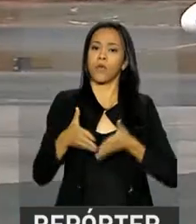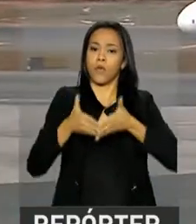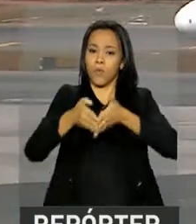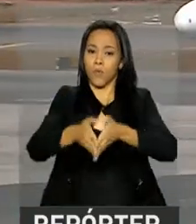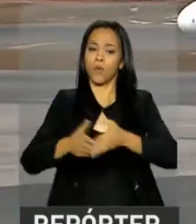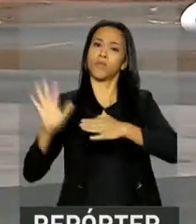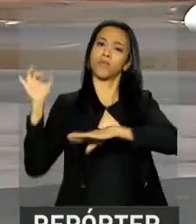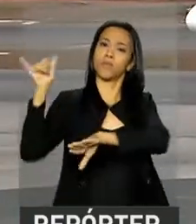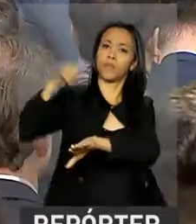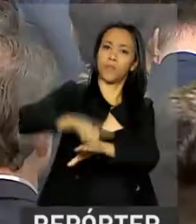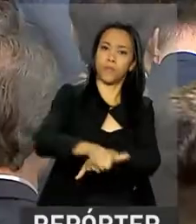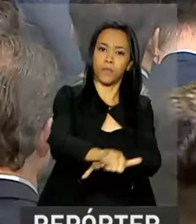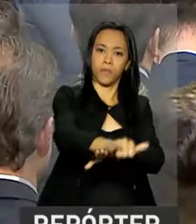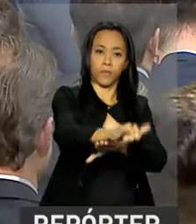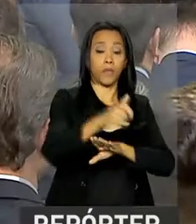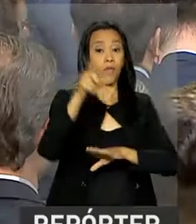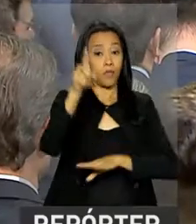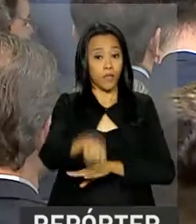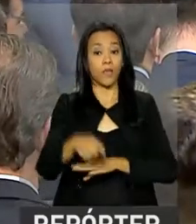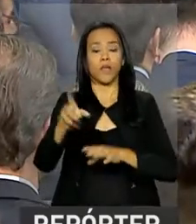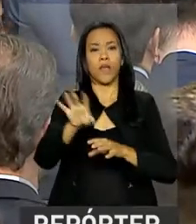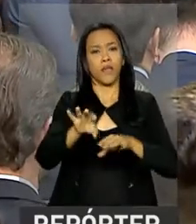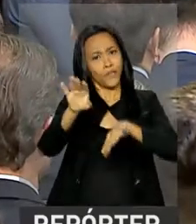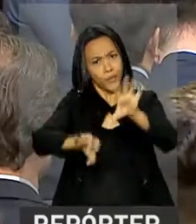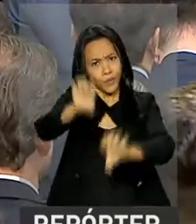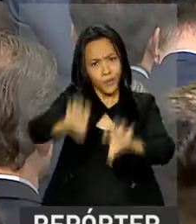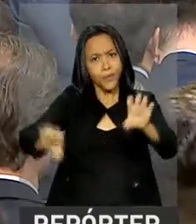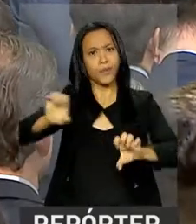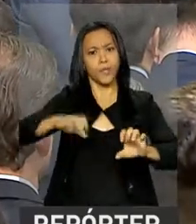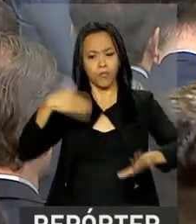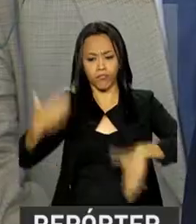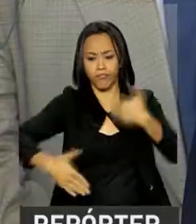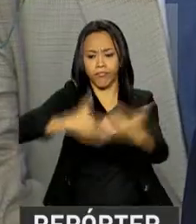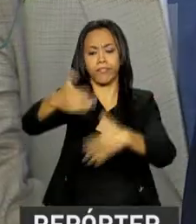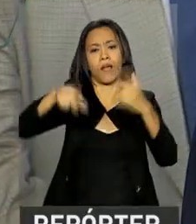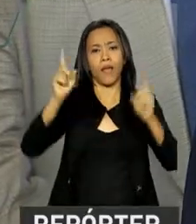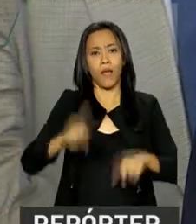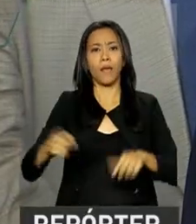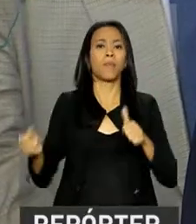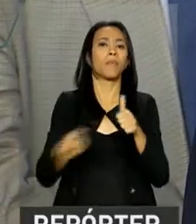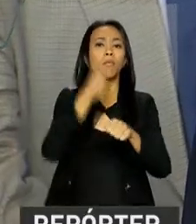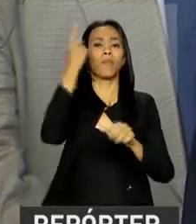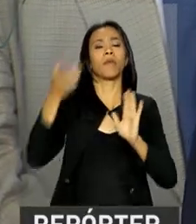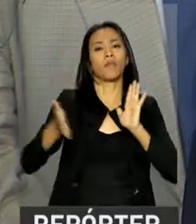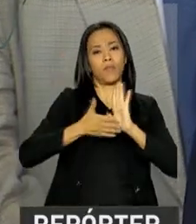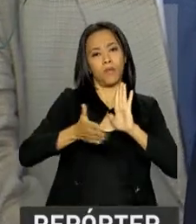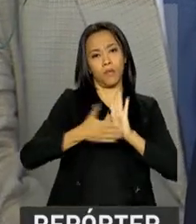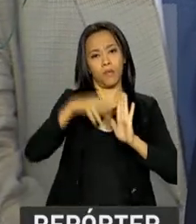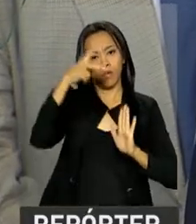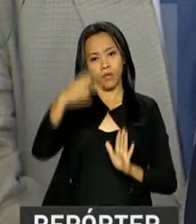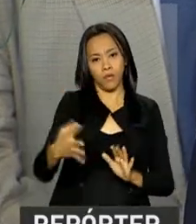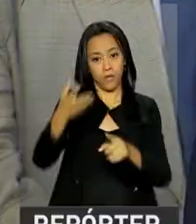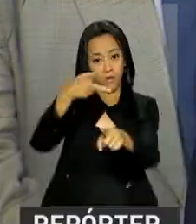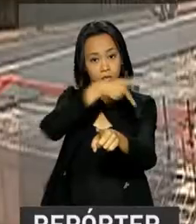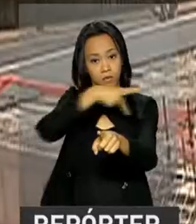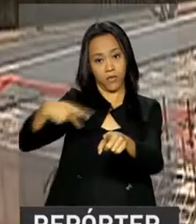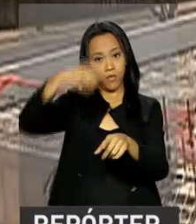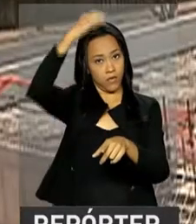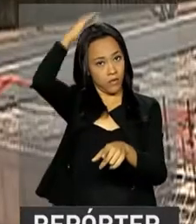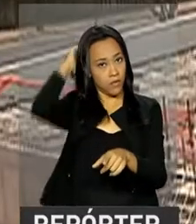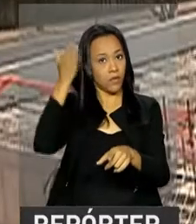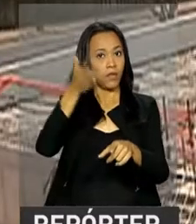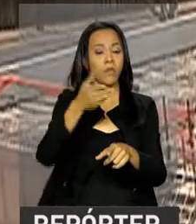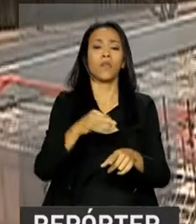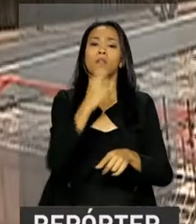e aeroportos. Desenvolver a infraestrutura foi uma das primeiras medidas do presidente Michel Temer no cargo, ainda como interino.